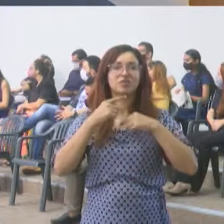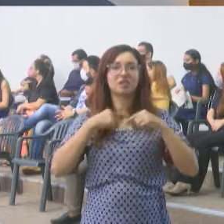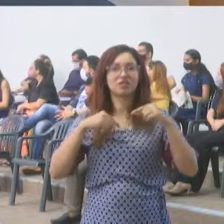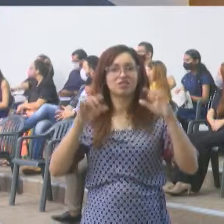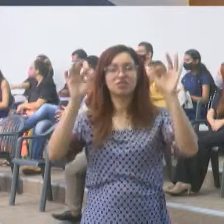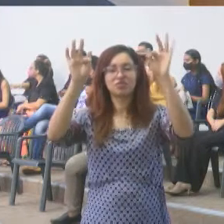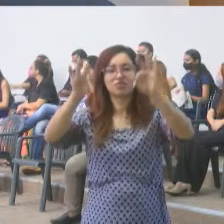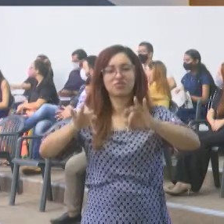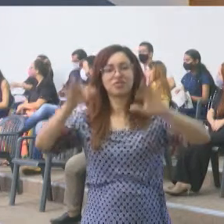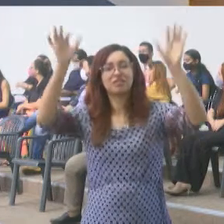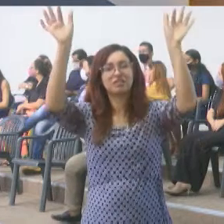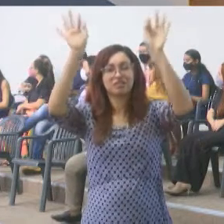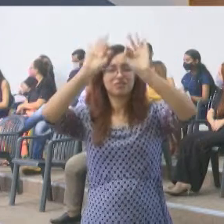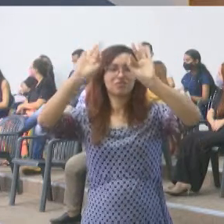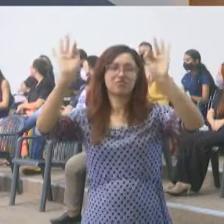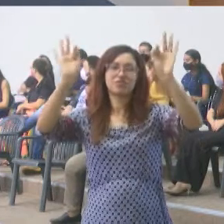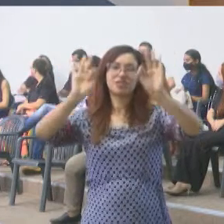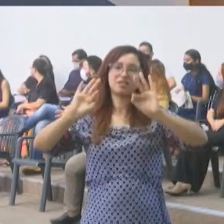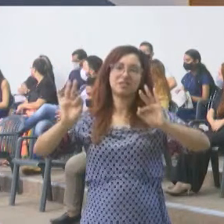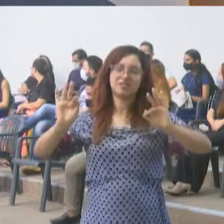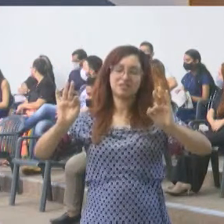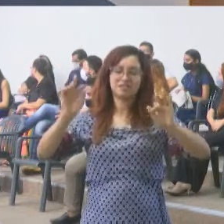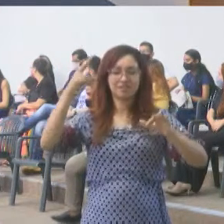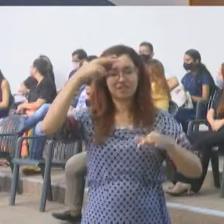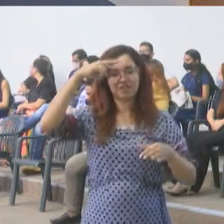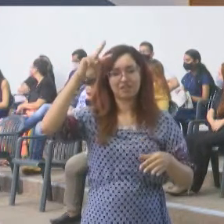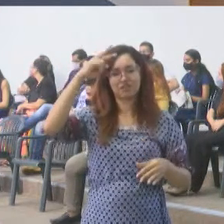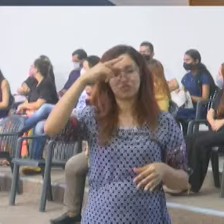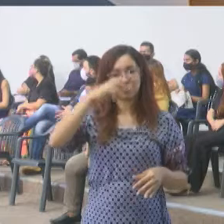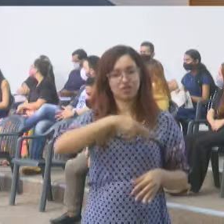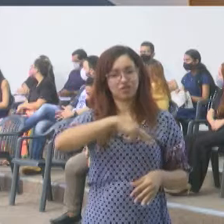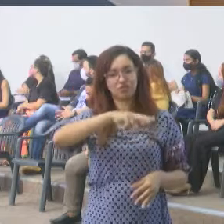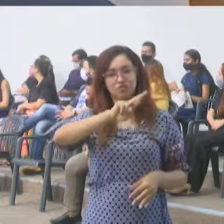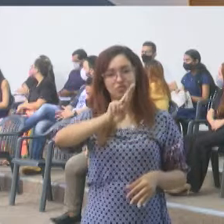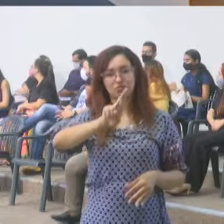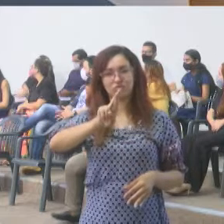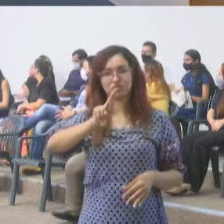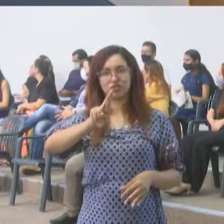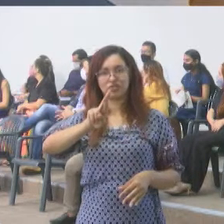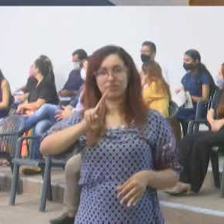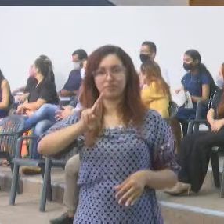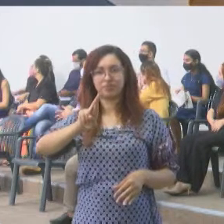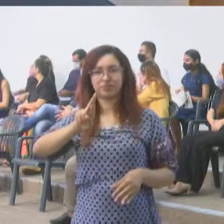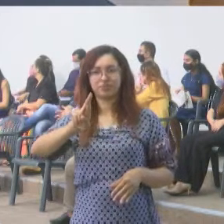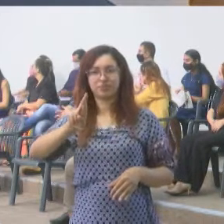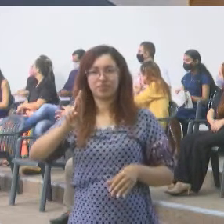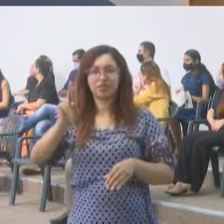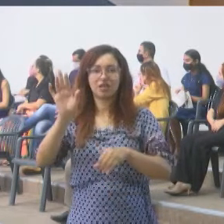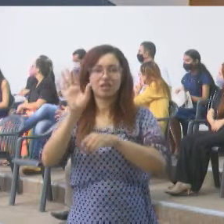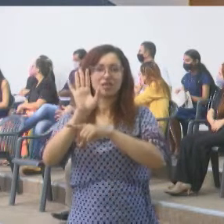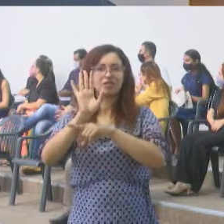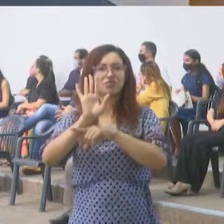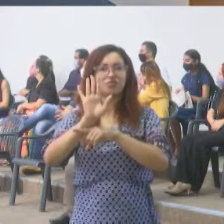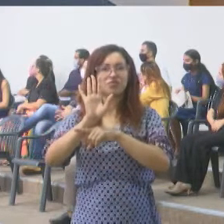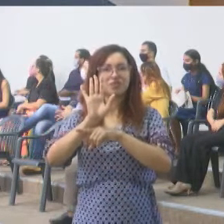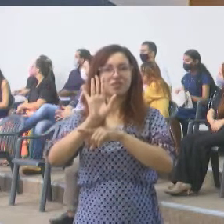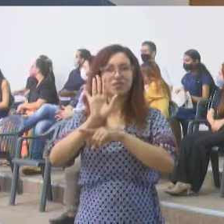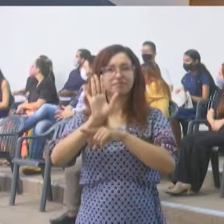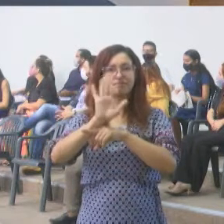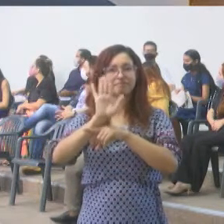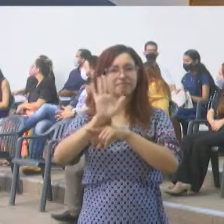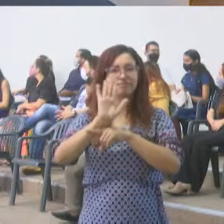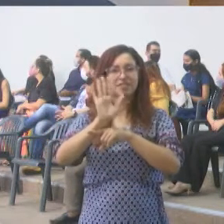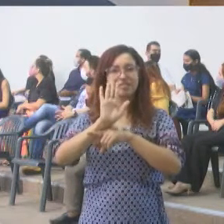de alegria, um final de felicidade, tem aquela frase que quando a gente assiste no filme, na televisão, a frase é: